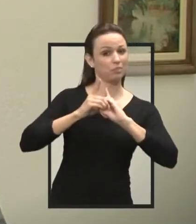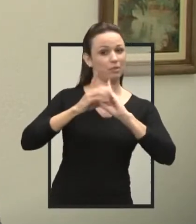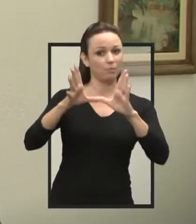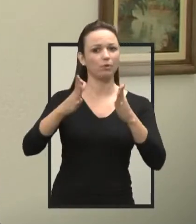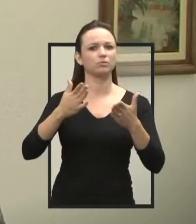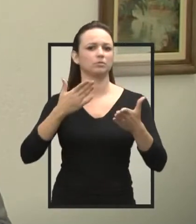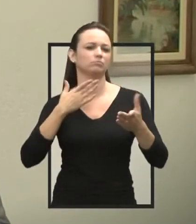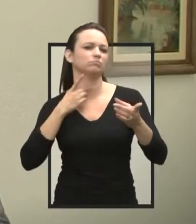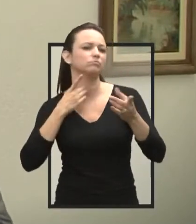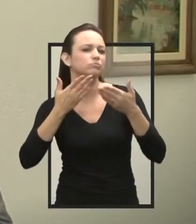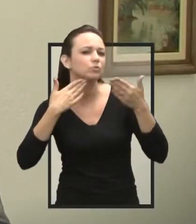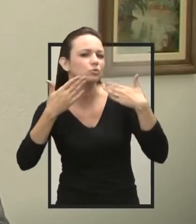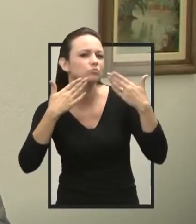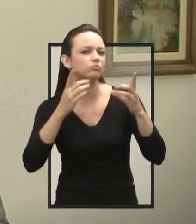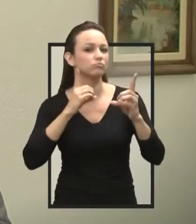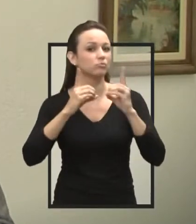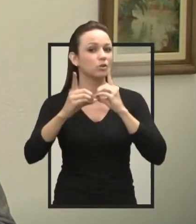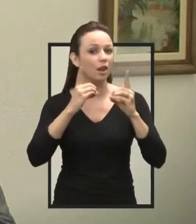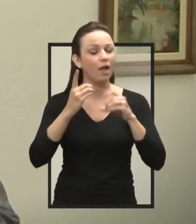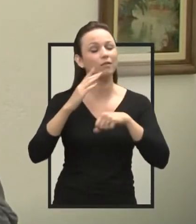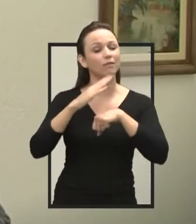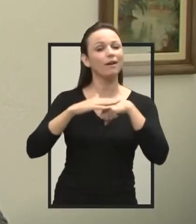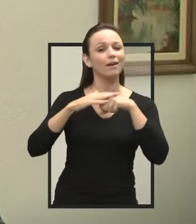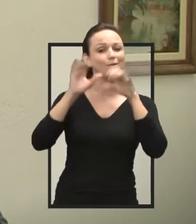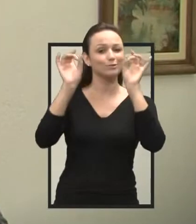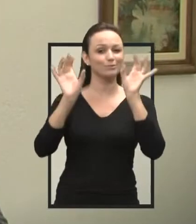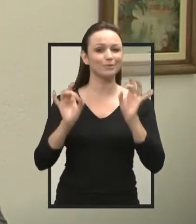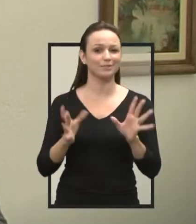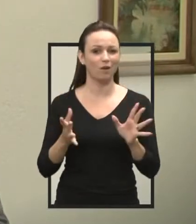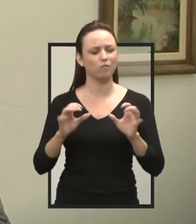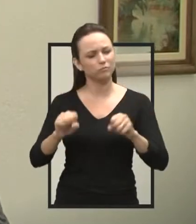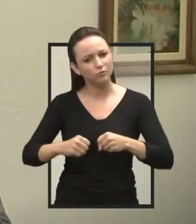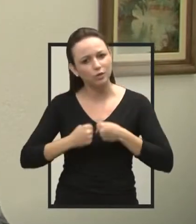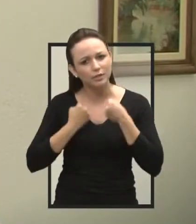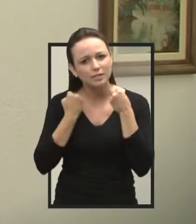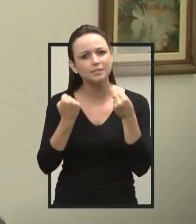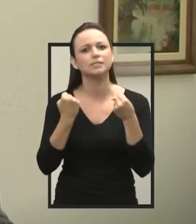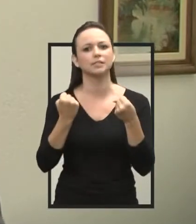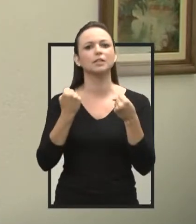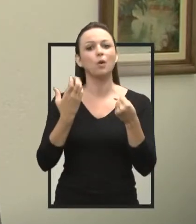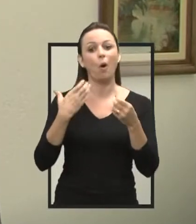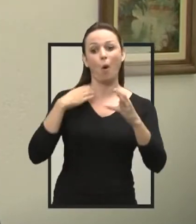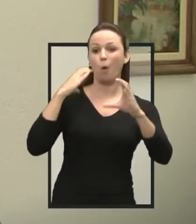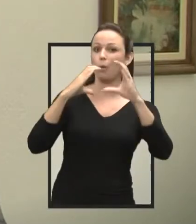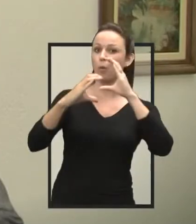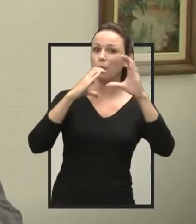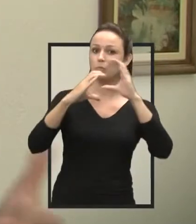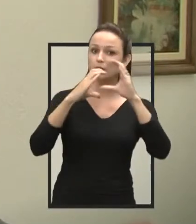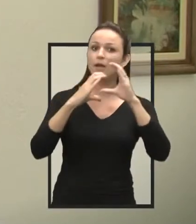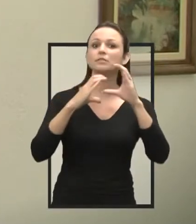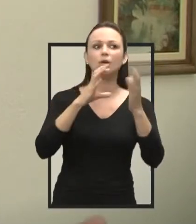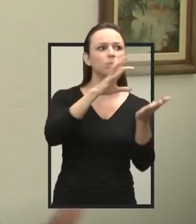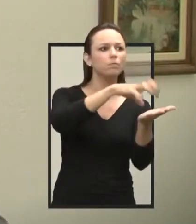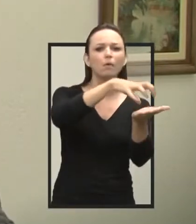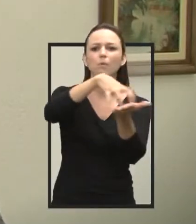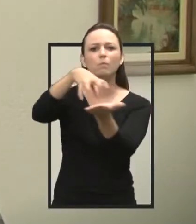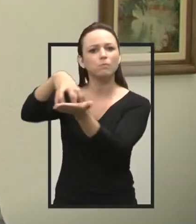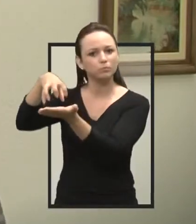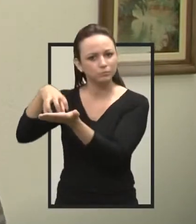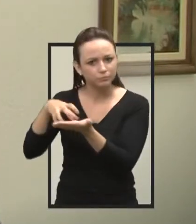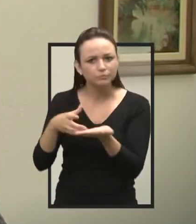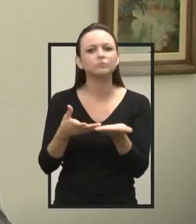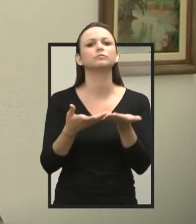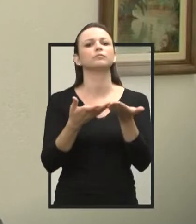por exemplo, com um carinho especial, fortalecendo a nossa comunicação institucional através dos nossos